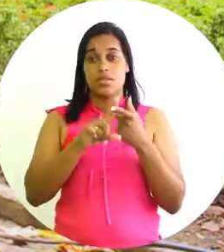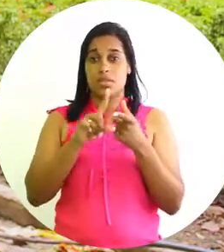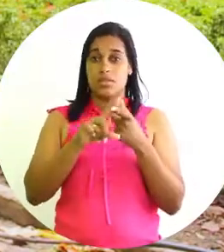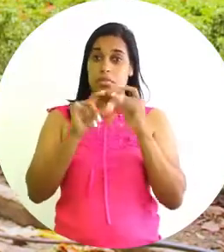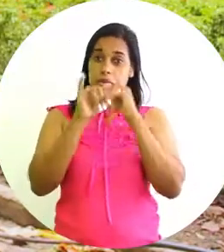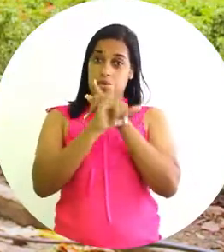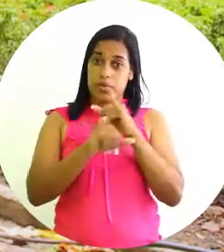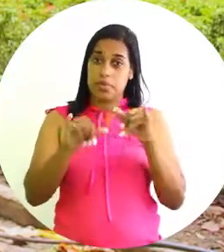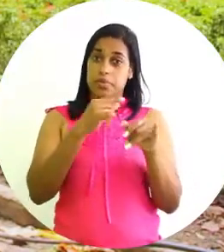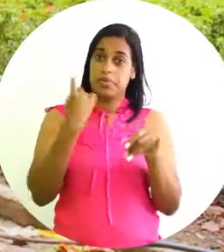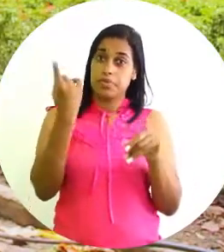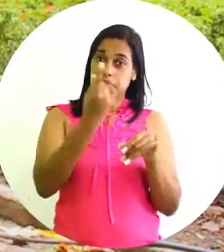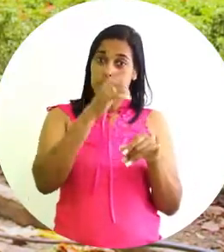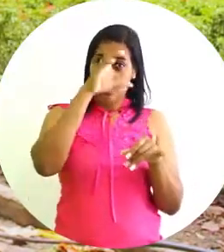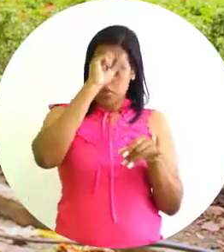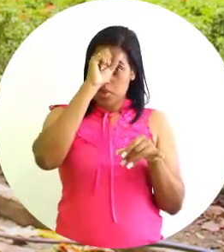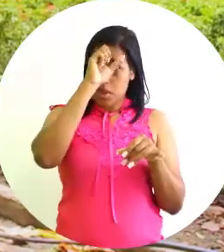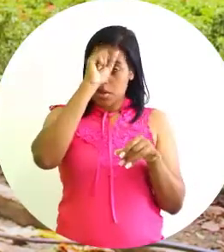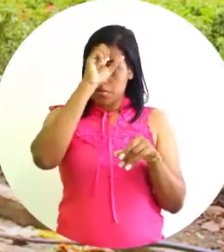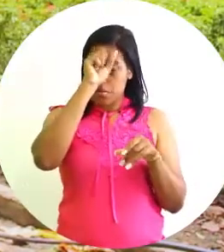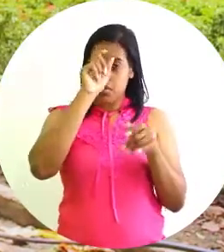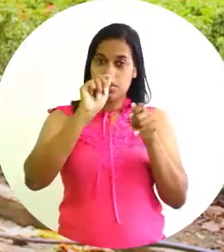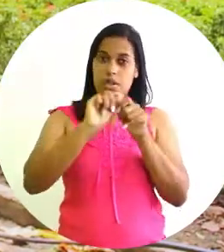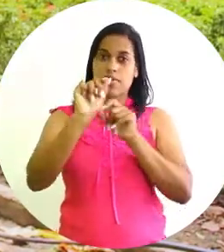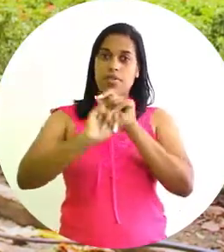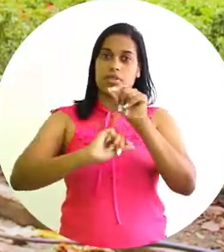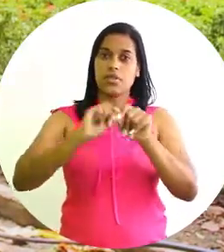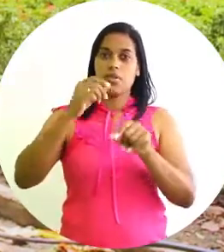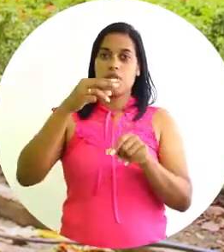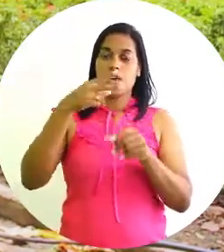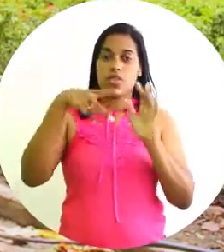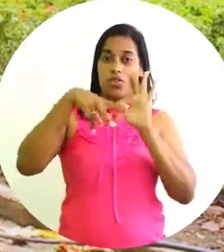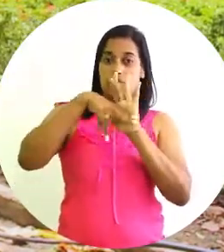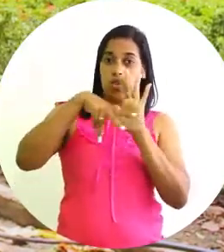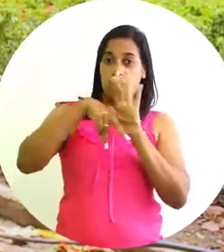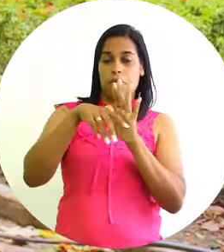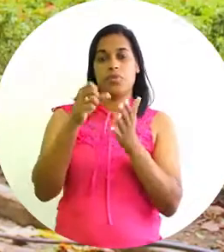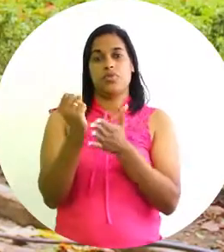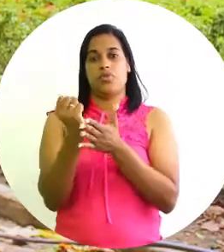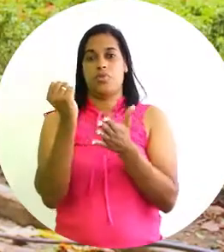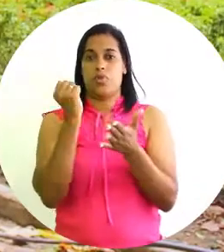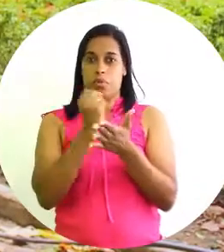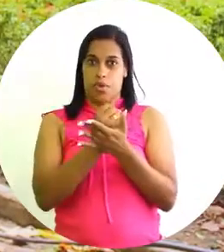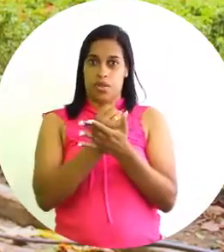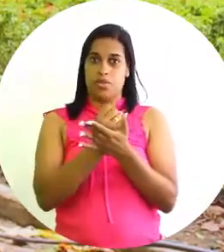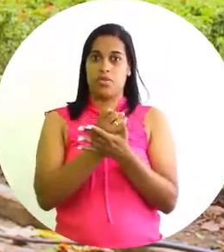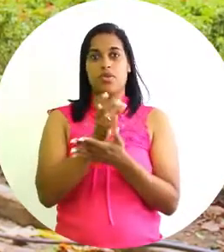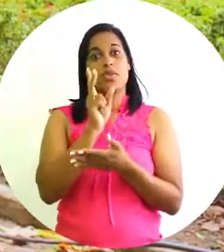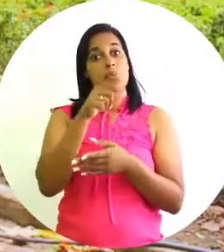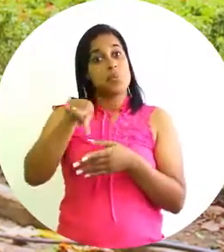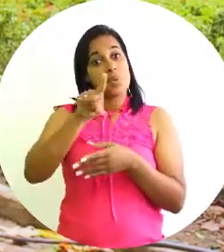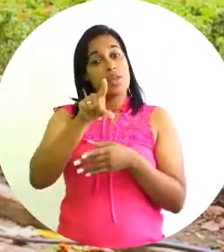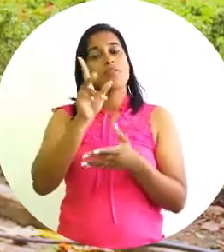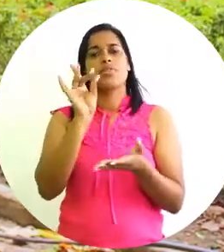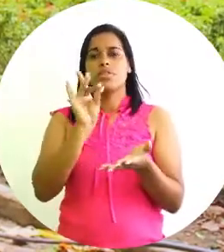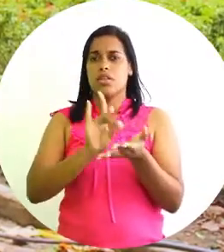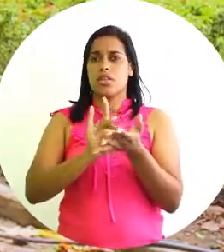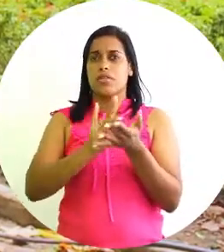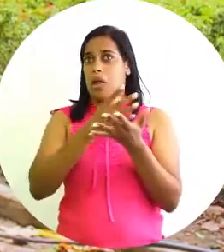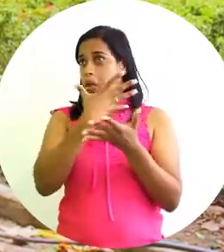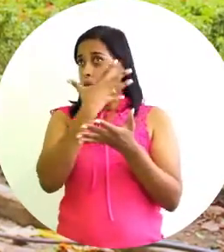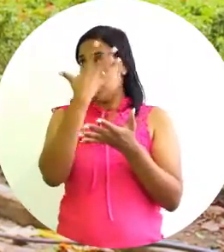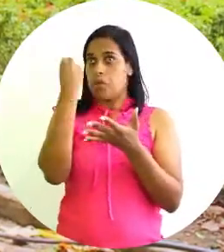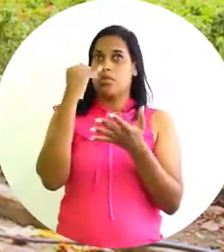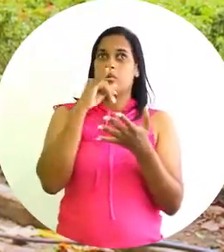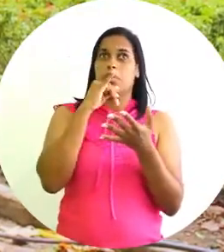que nós vamos aprender a manusear as normas, as principais normas de documentação. E para que você definitivamente esqueça aquele